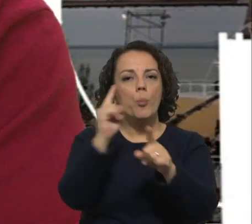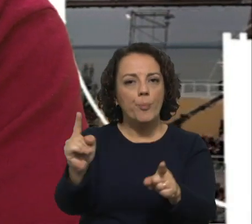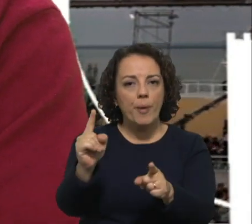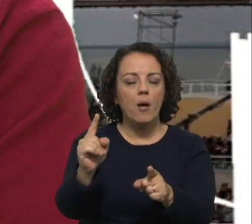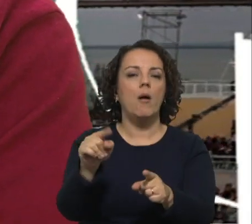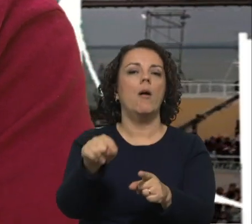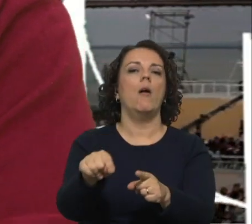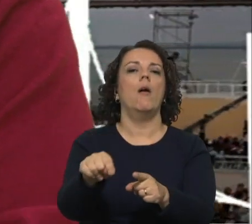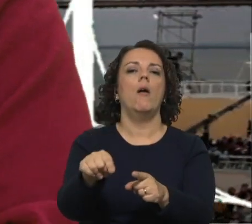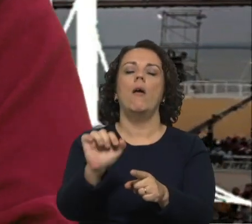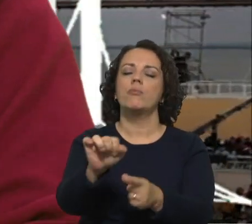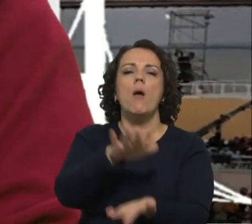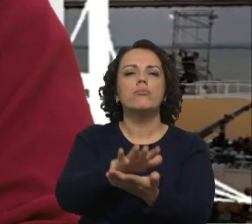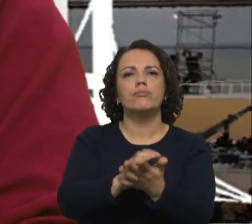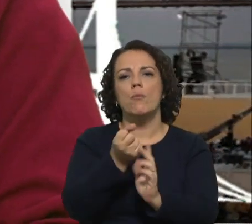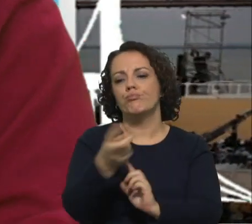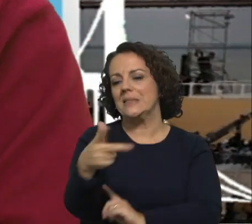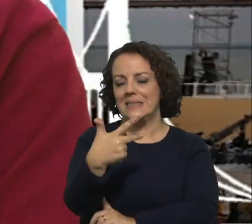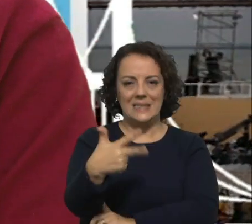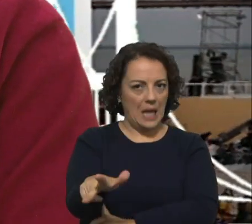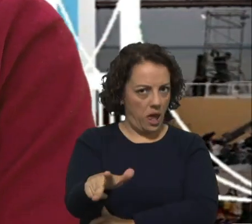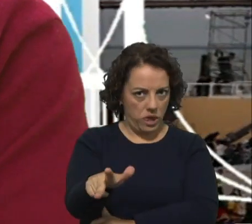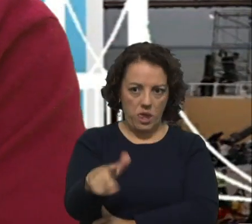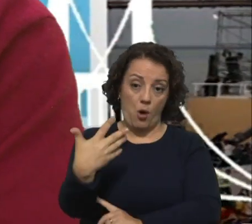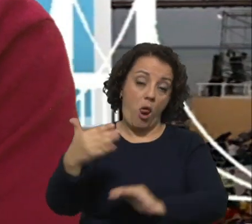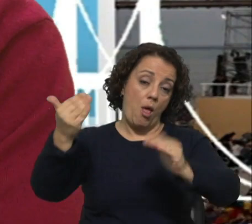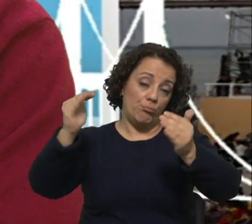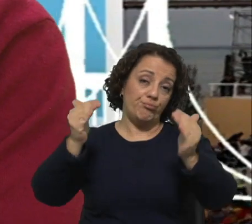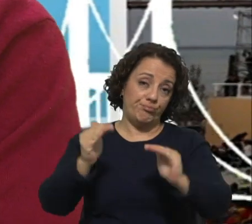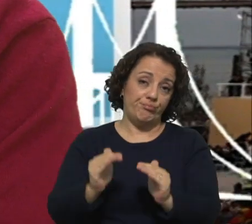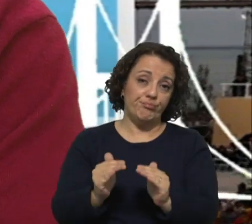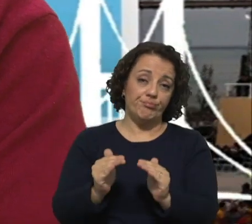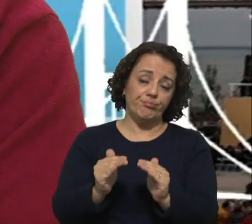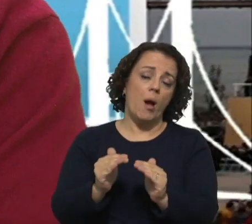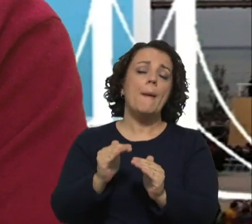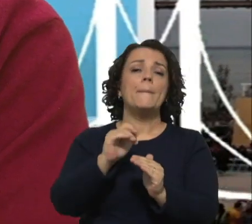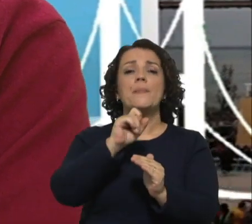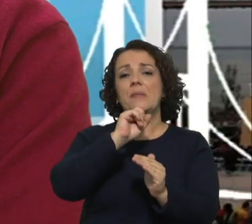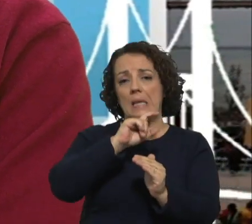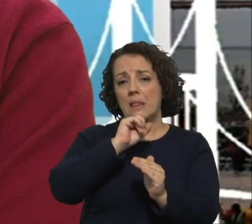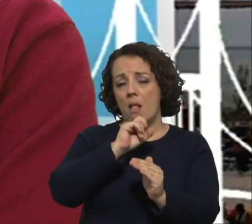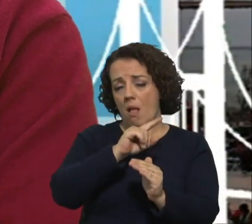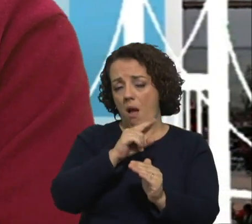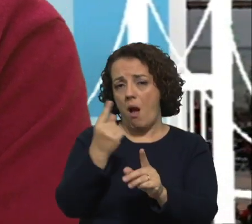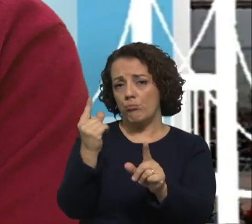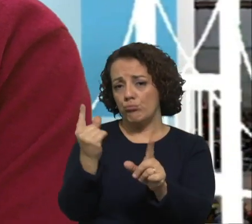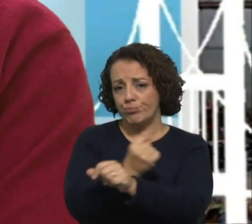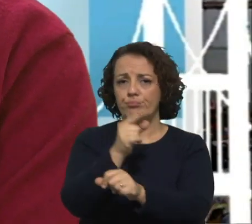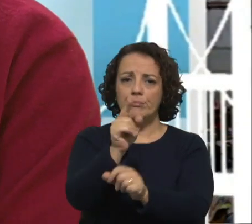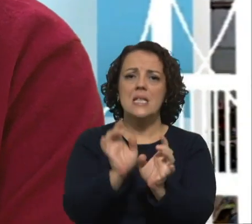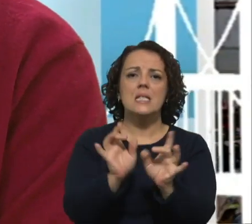exemplares, dos quais já existem menos, não é? E que são possíveis de adquirir indo ao site